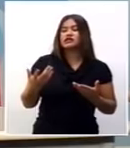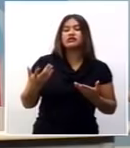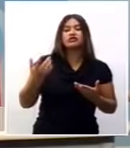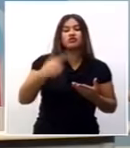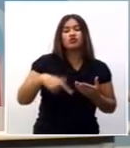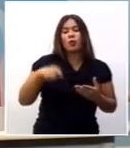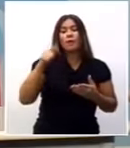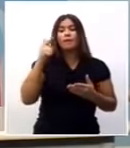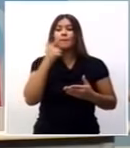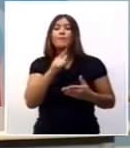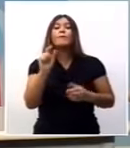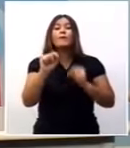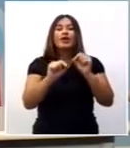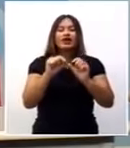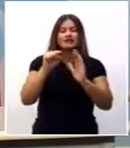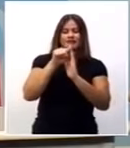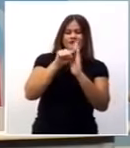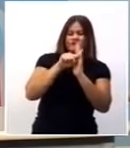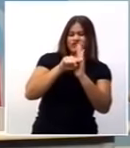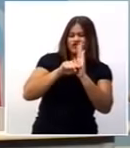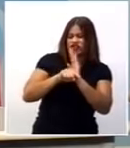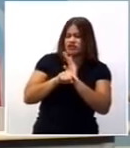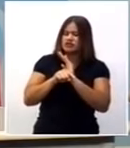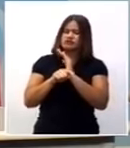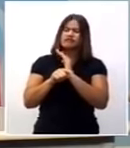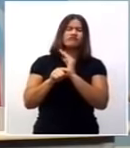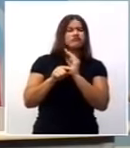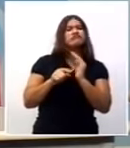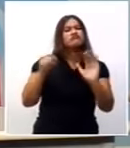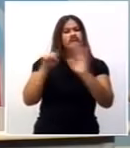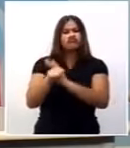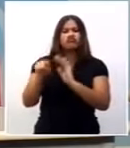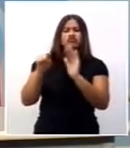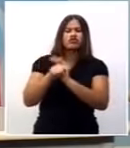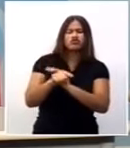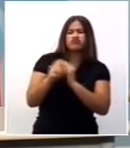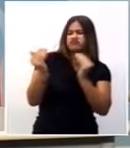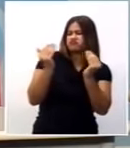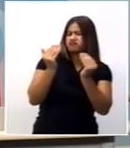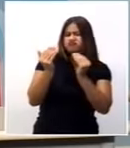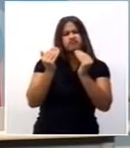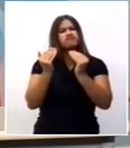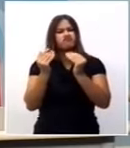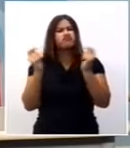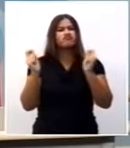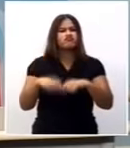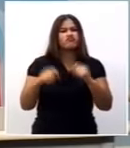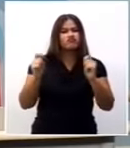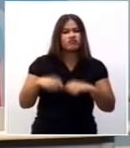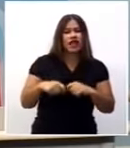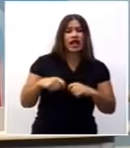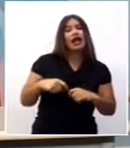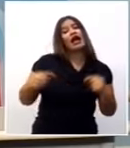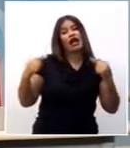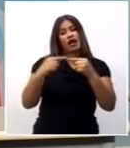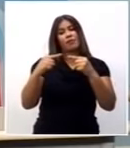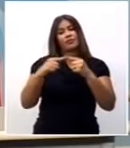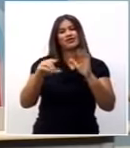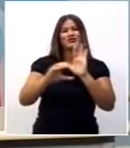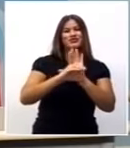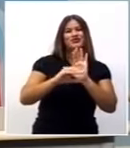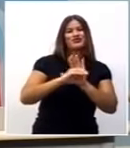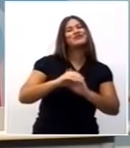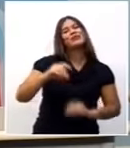fazer questões, perguntas a essa fonte histórica. Isso traz o nosso currículo paulista. E na BNCC também está presente